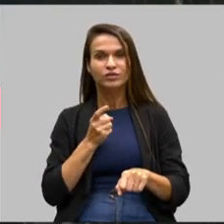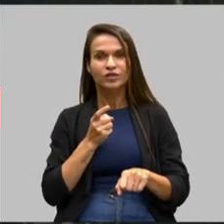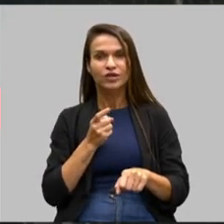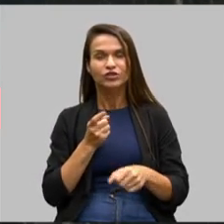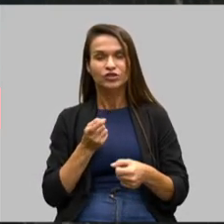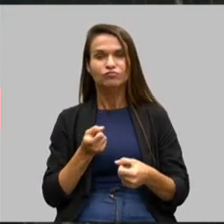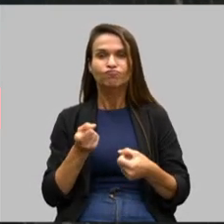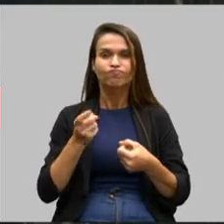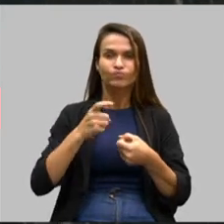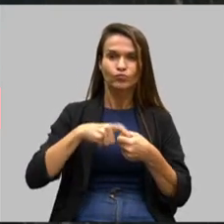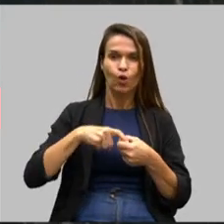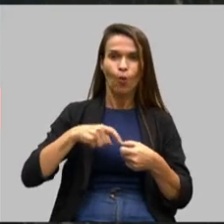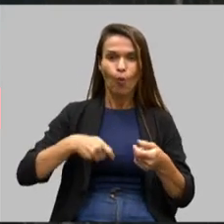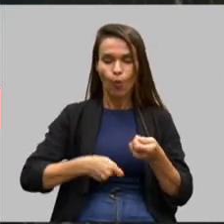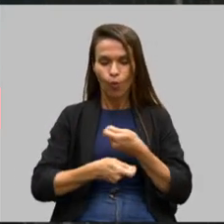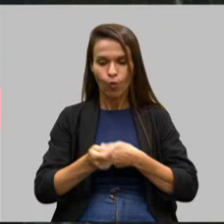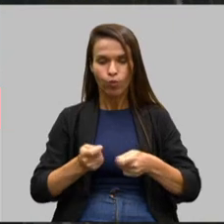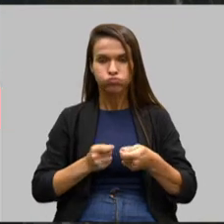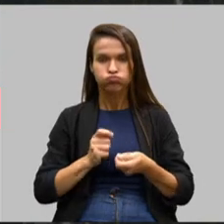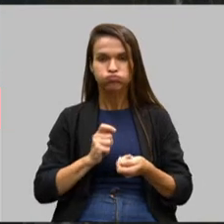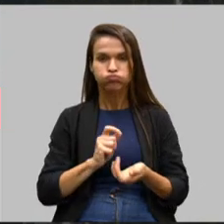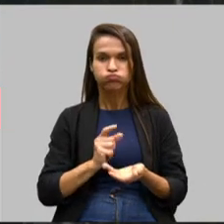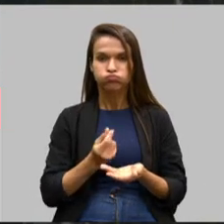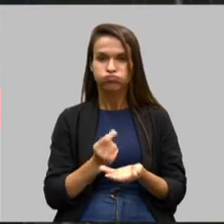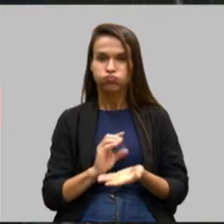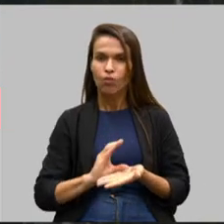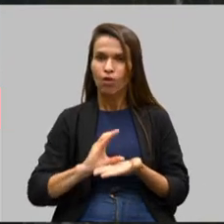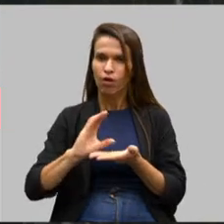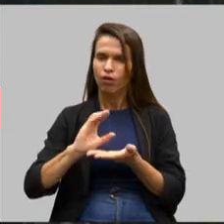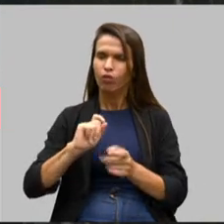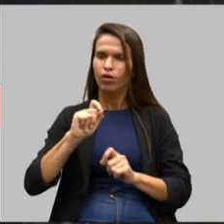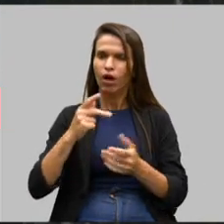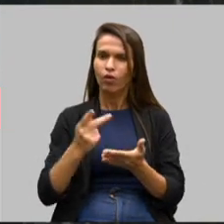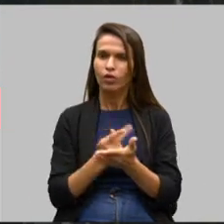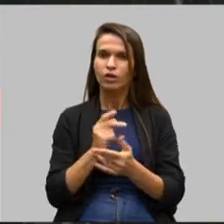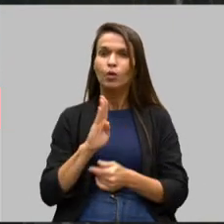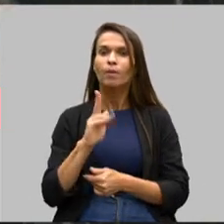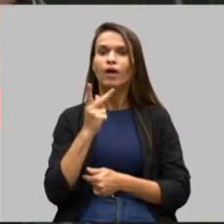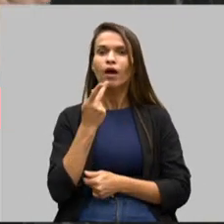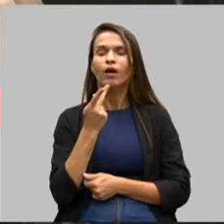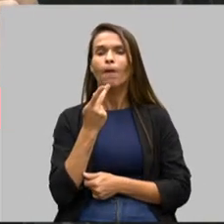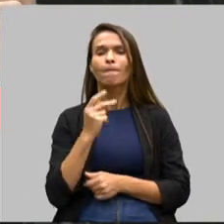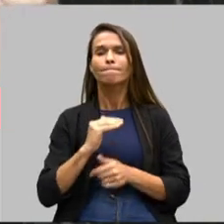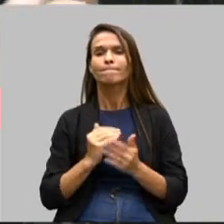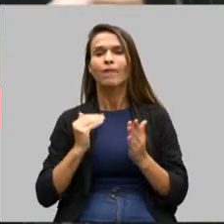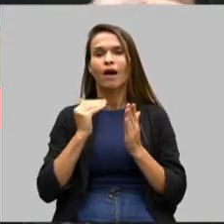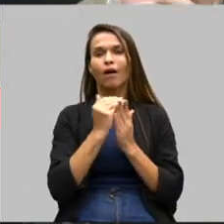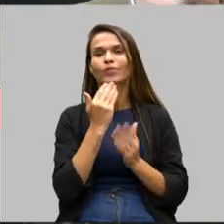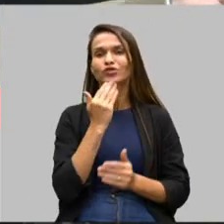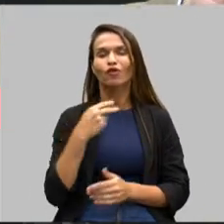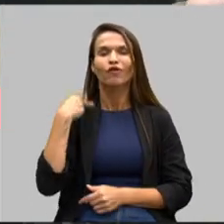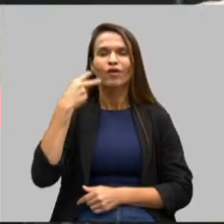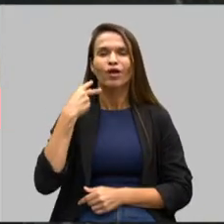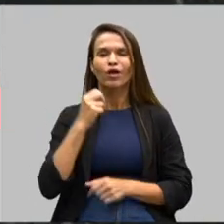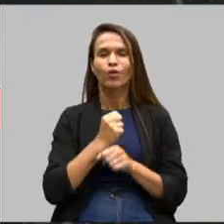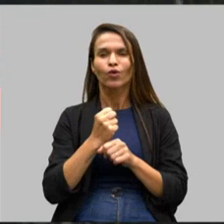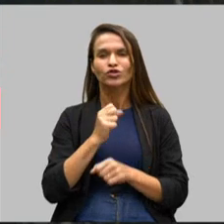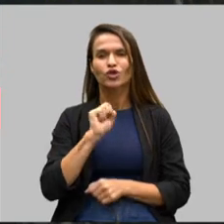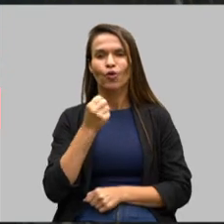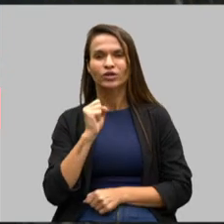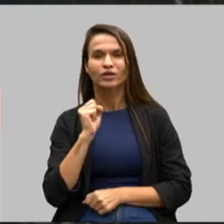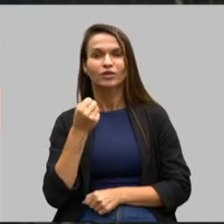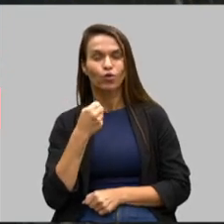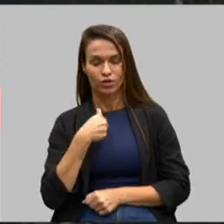calçamento. O que acontece com Belo Horizonte hoje? Qual que é o maior pedido que eu tinha quando eu era vereador, lá em 88, quando eu comecei?